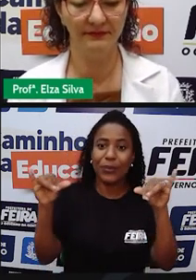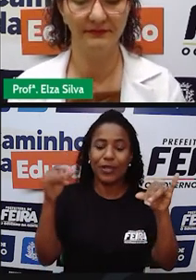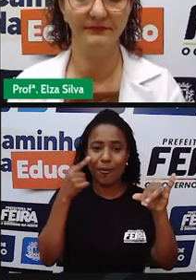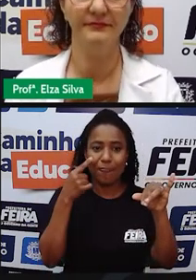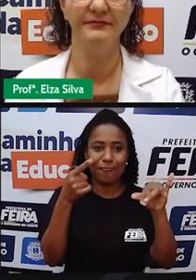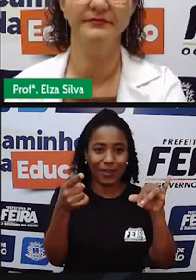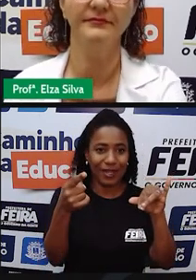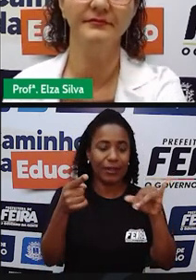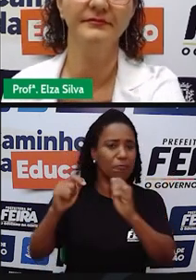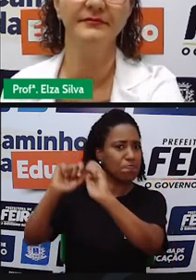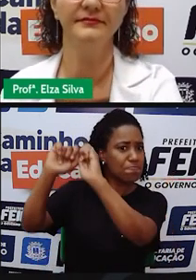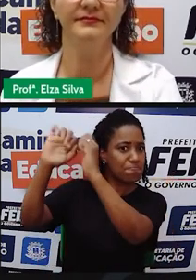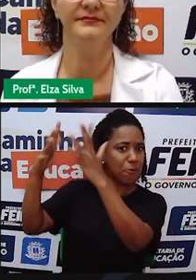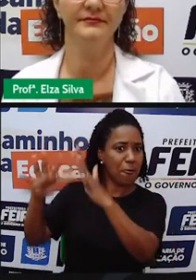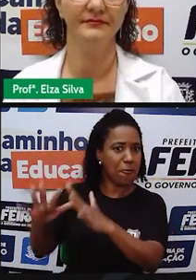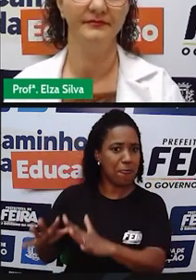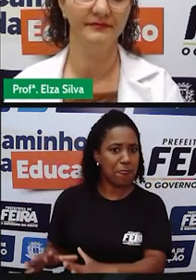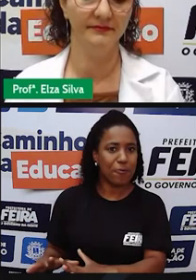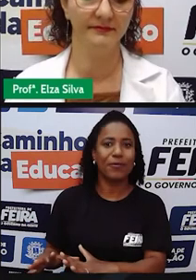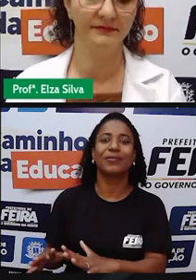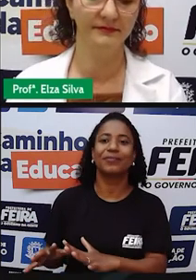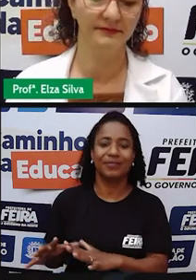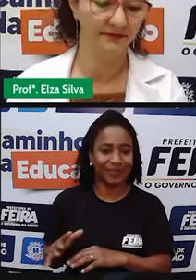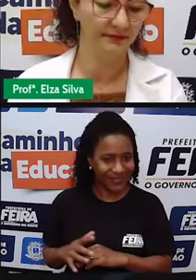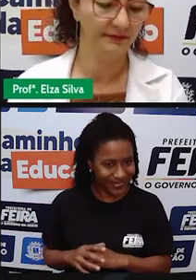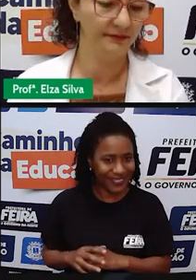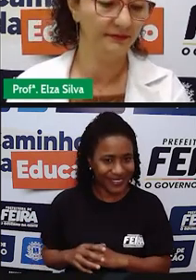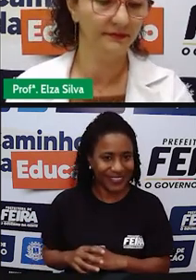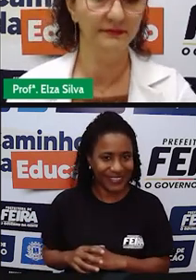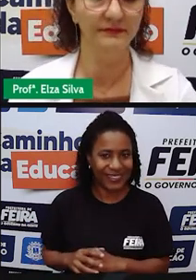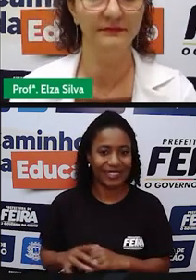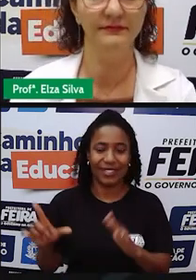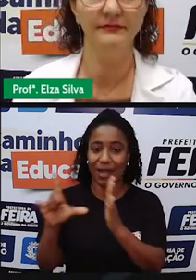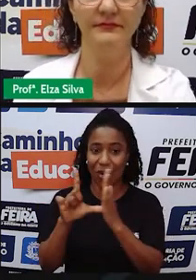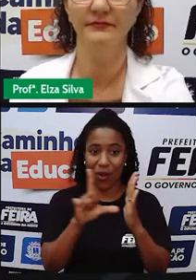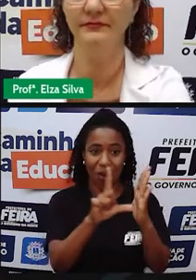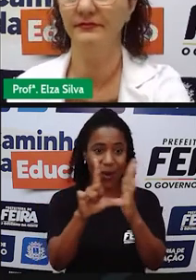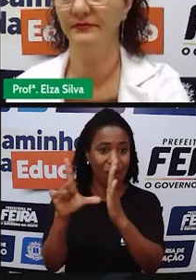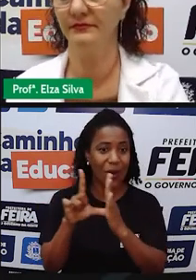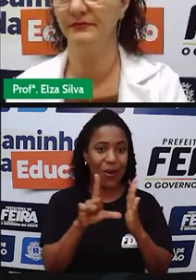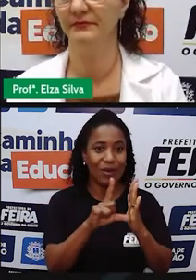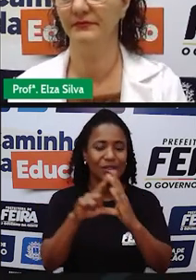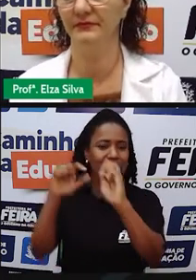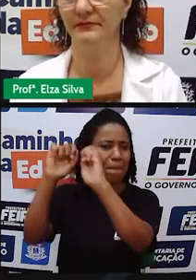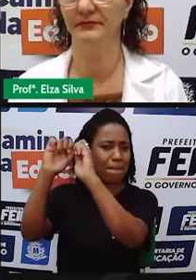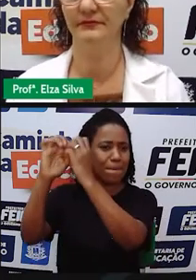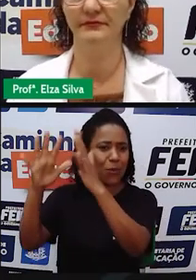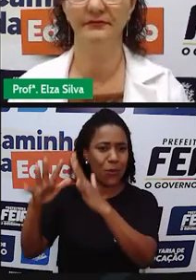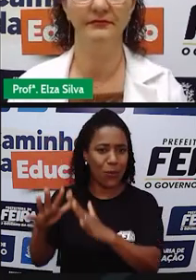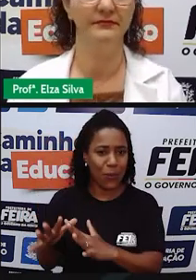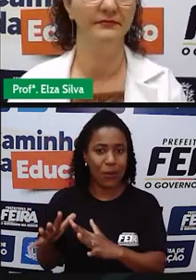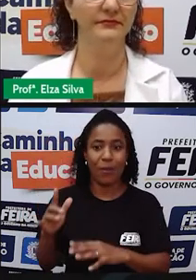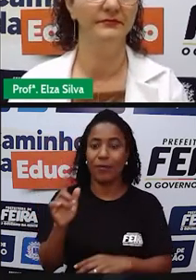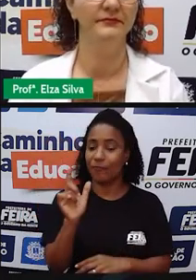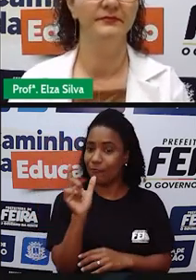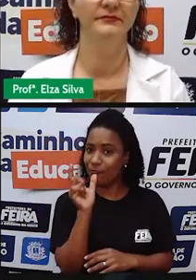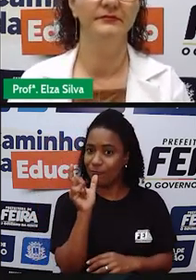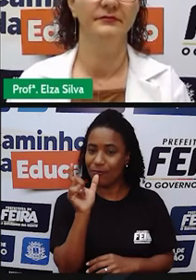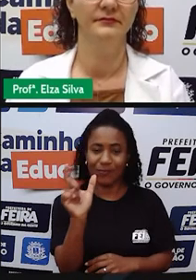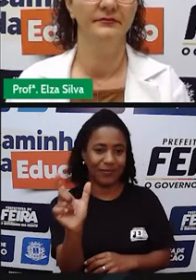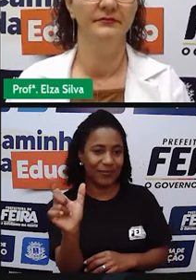Friday Sale, que é a queima de estoque da Black Friday. Então, vocês podem identificar algumas palavras